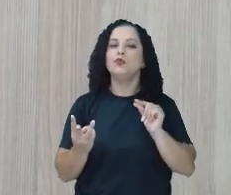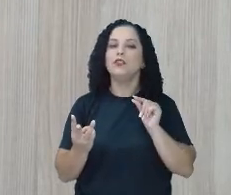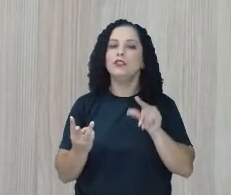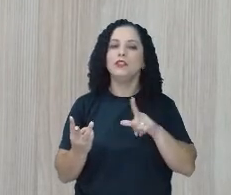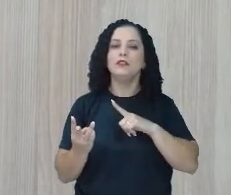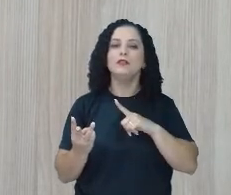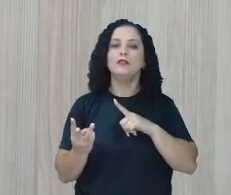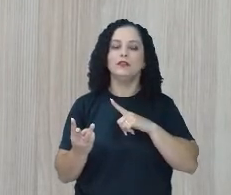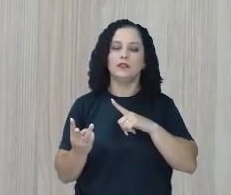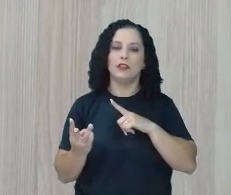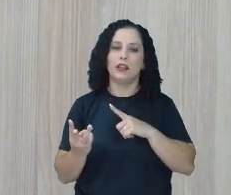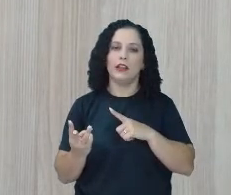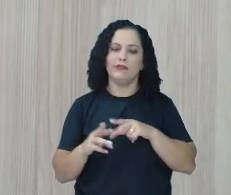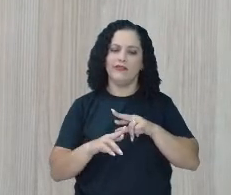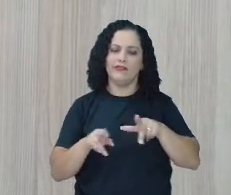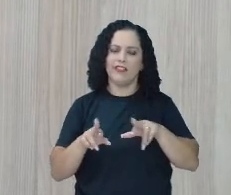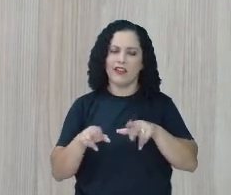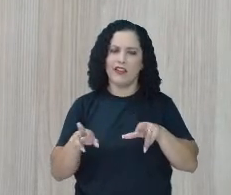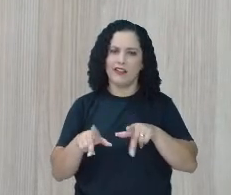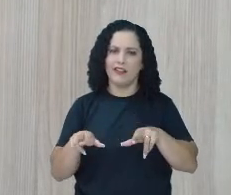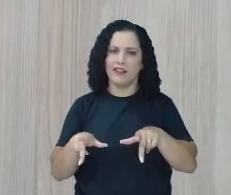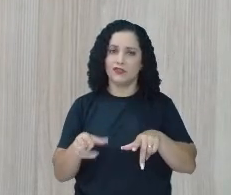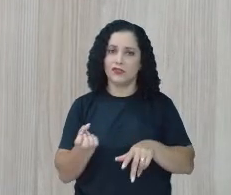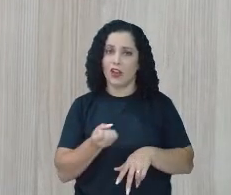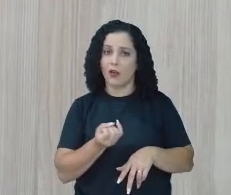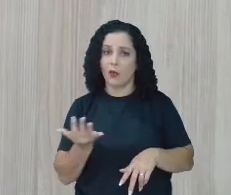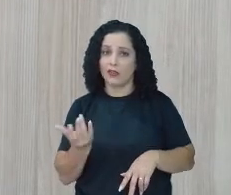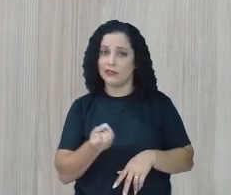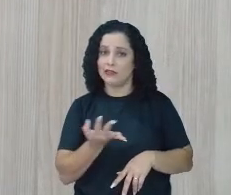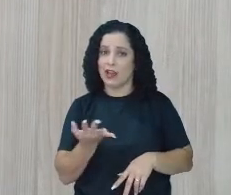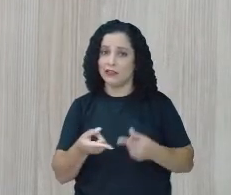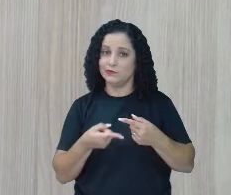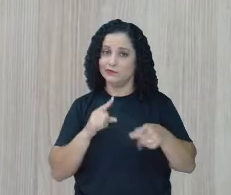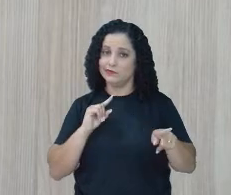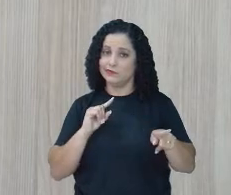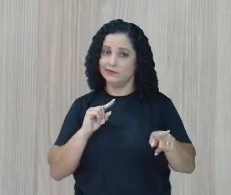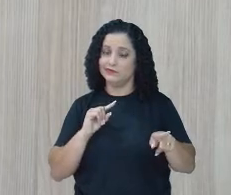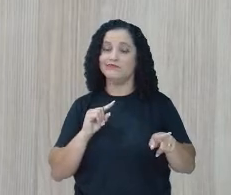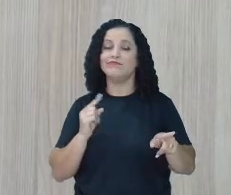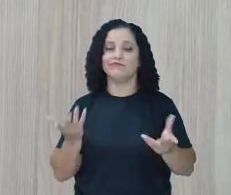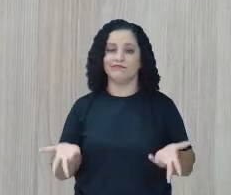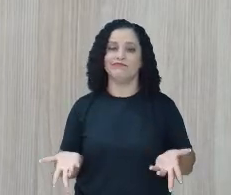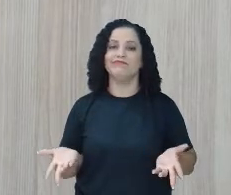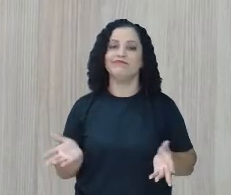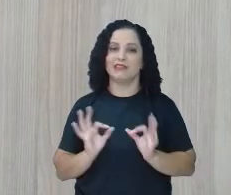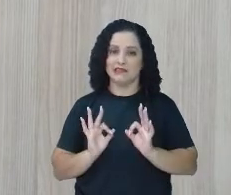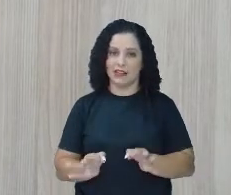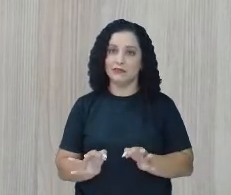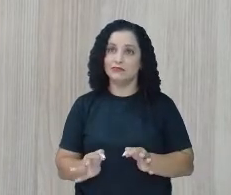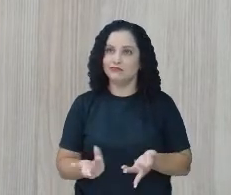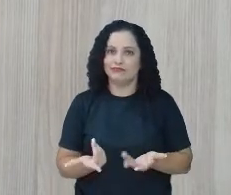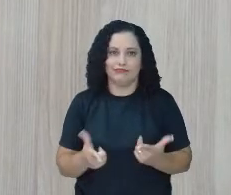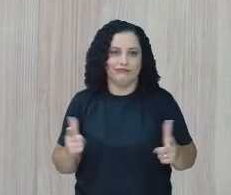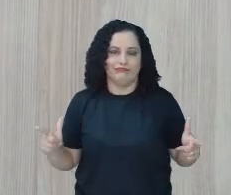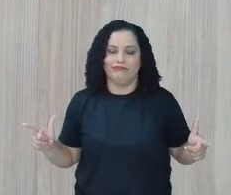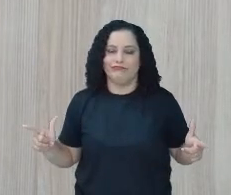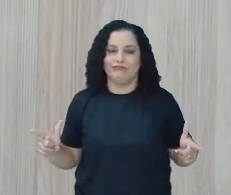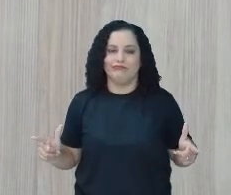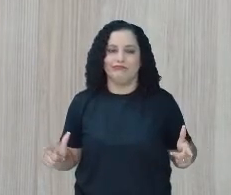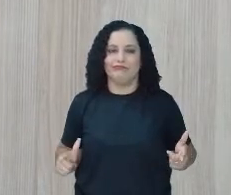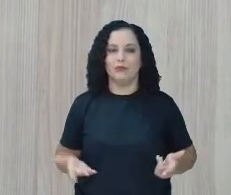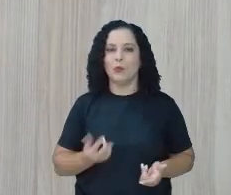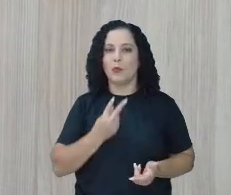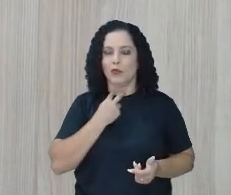medidas, blocos diferentes, a quantidade aí não vai ser exata, certo? Não dá para a gente fazer o